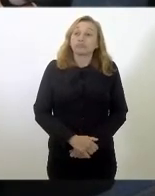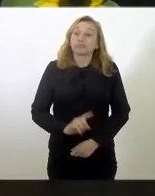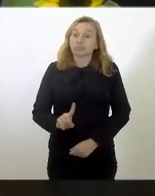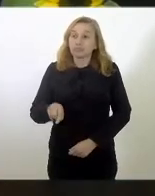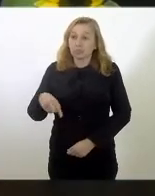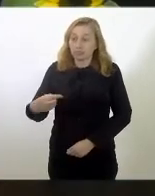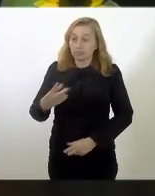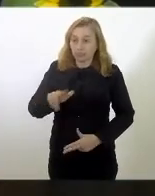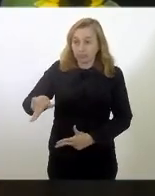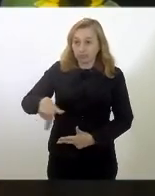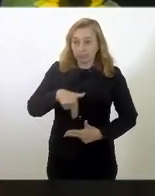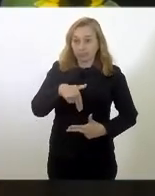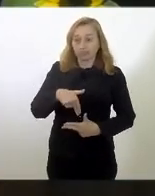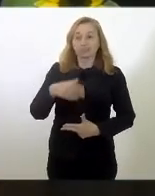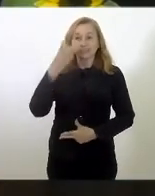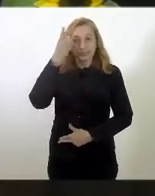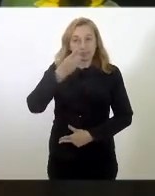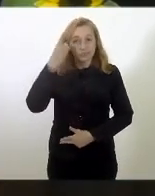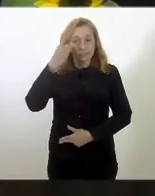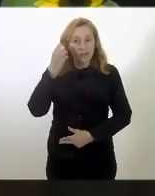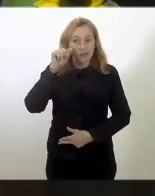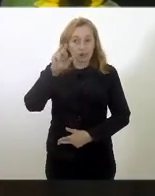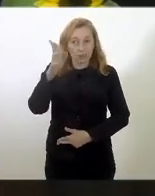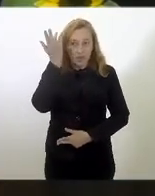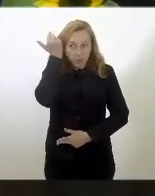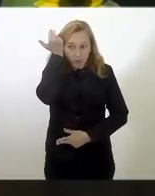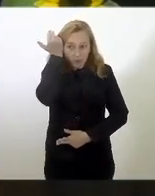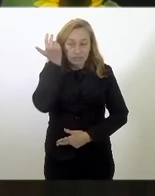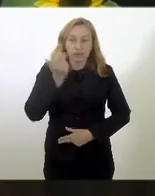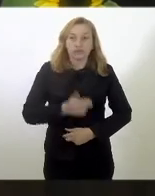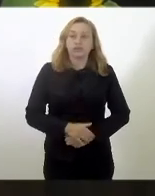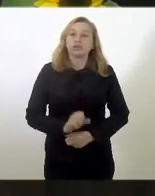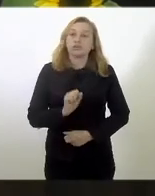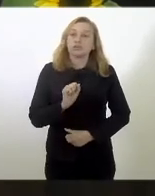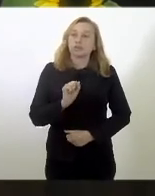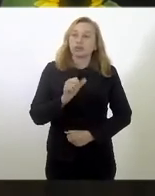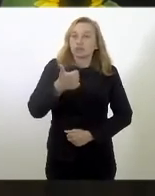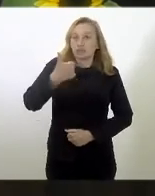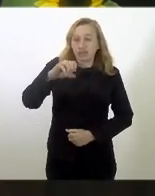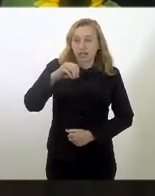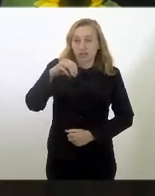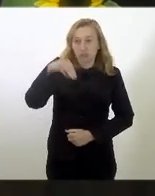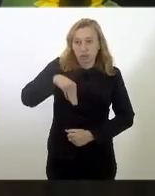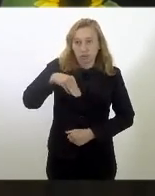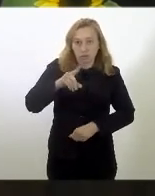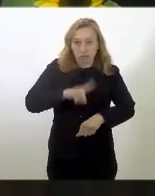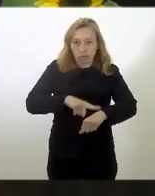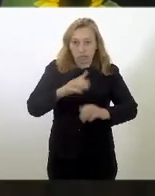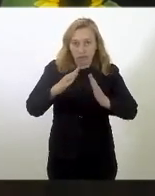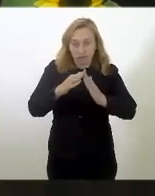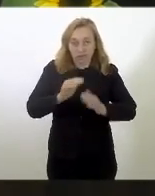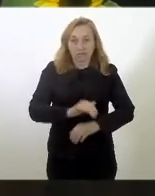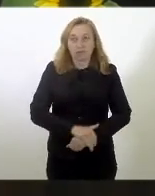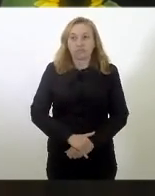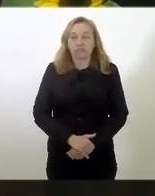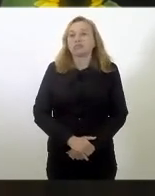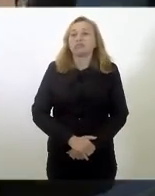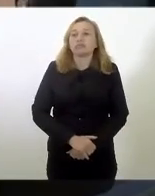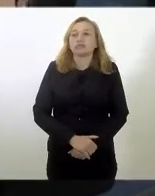Próximo orador inscrito é o nobre deputado Eliomar Coelho. Vossa Excelência dispõe de 10 minutos no tempo regimental.